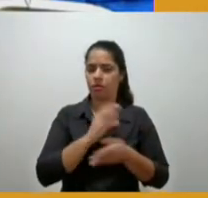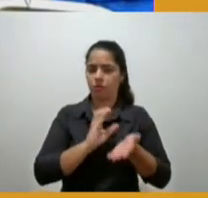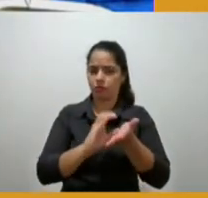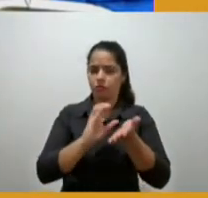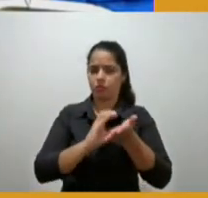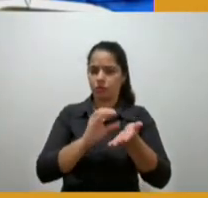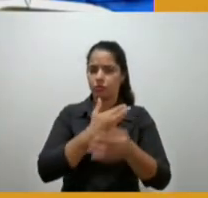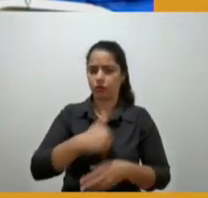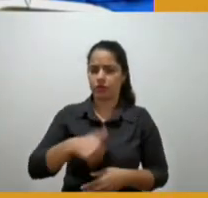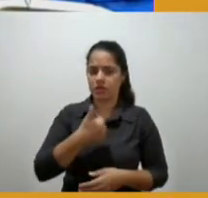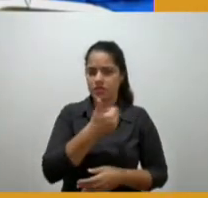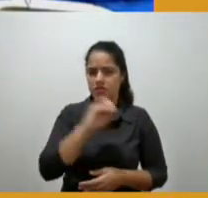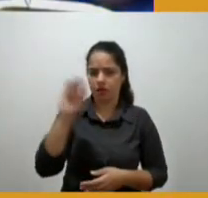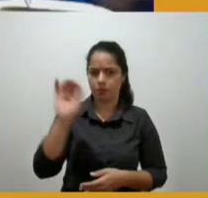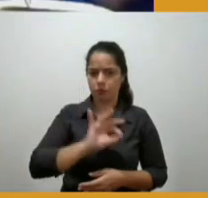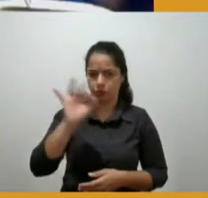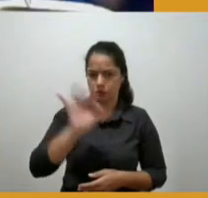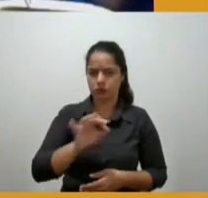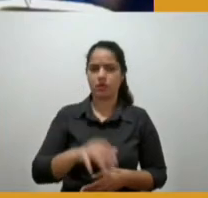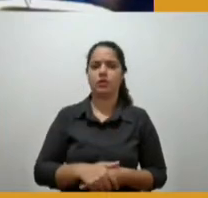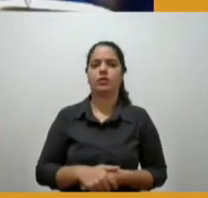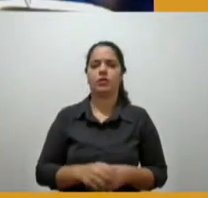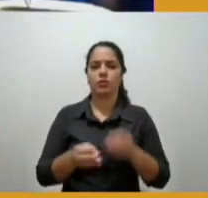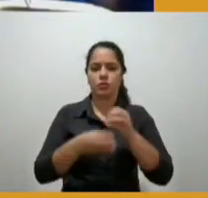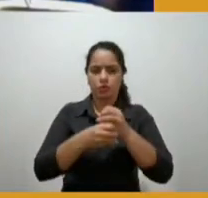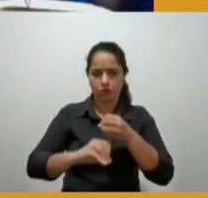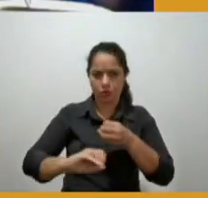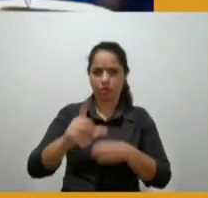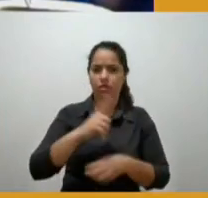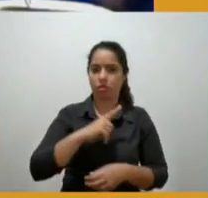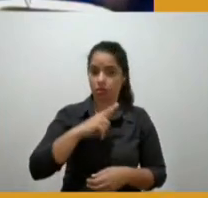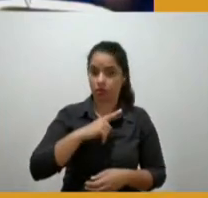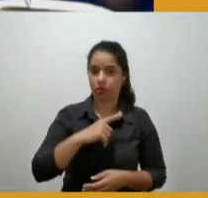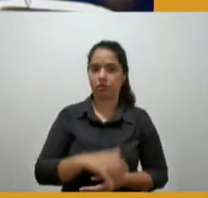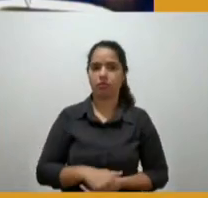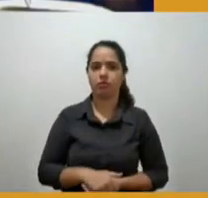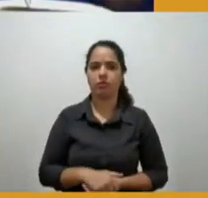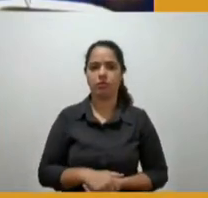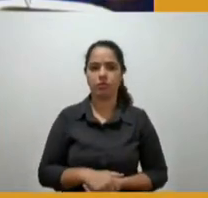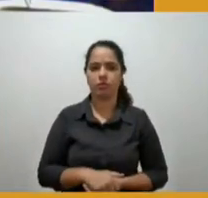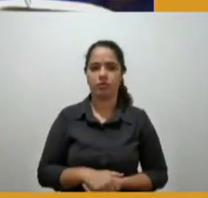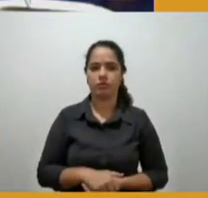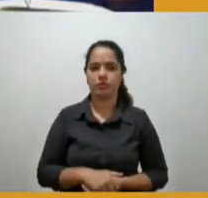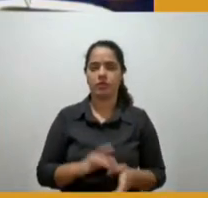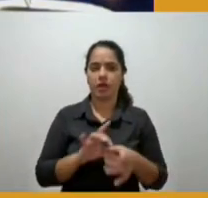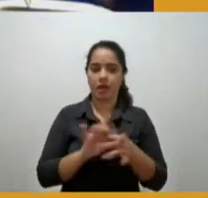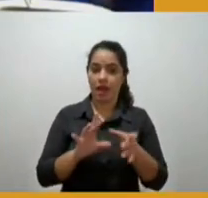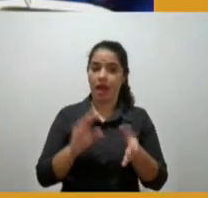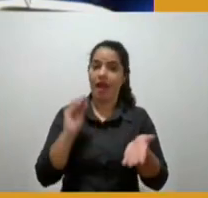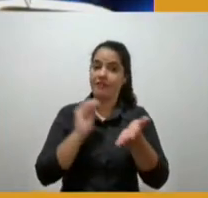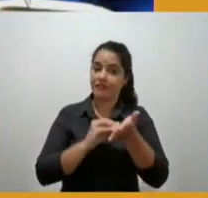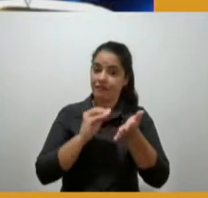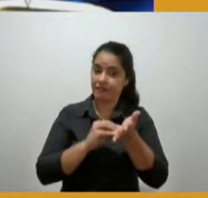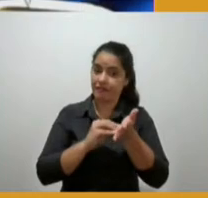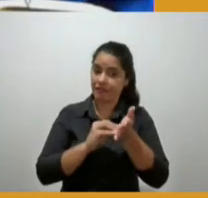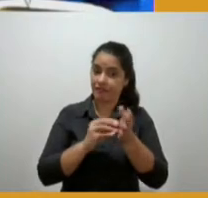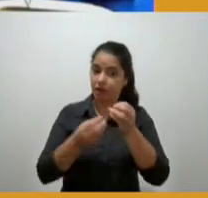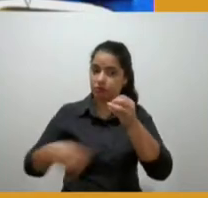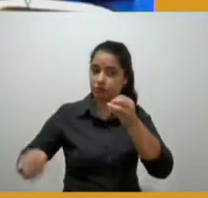100% de rede disponível, não estou dizendo que tem ainda todas as ligações à rede, mas 100% de rede